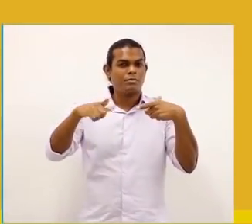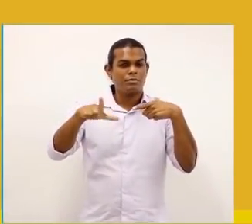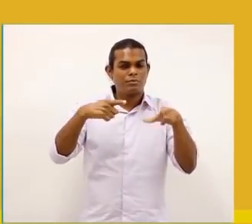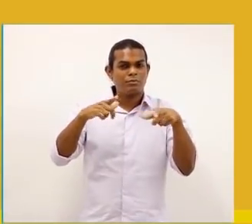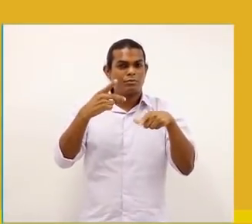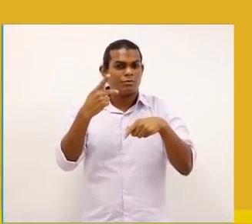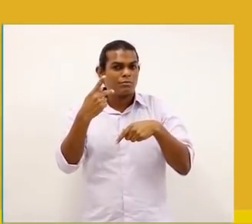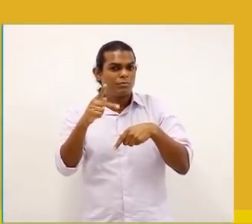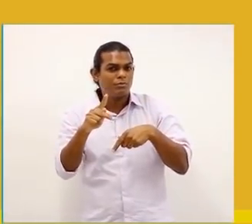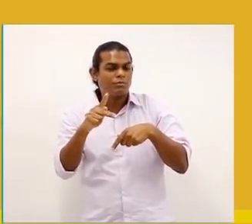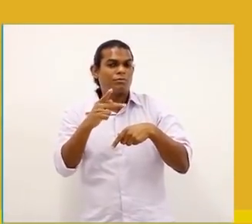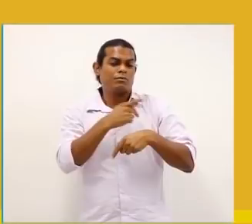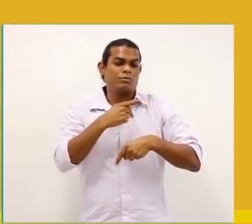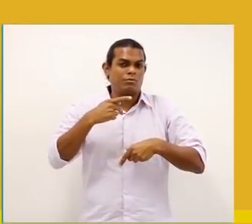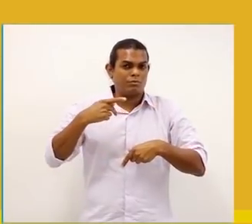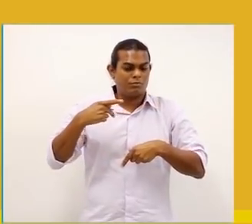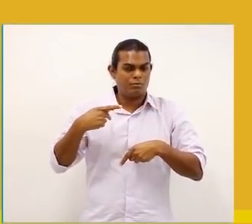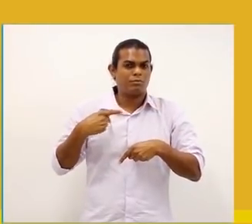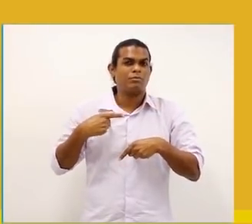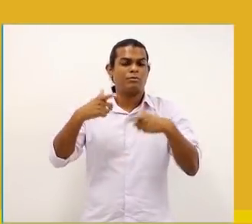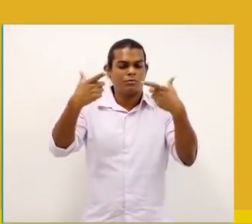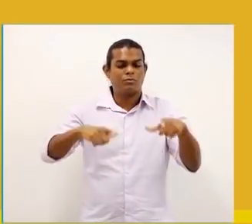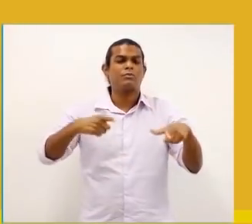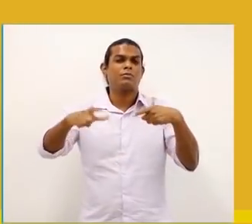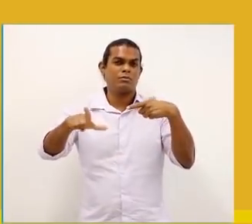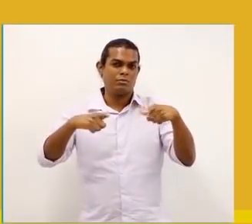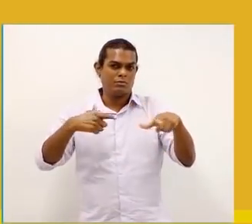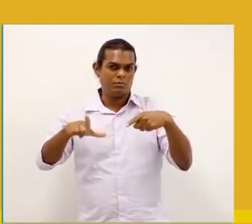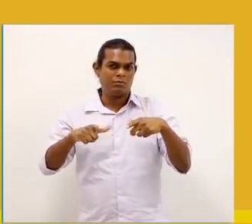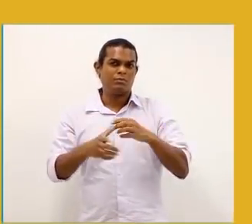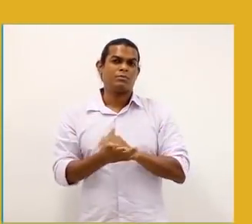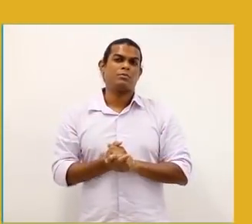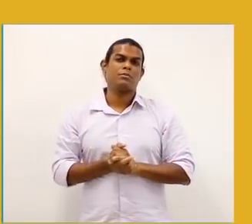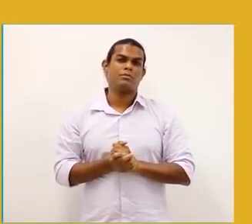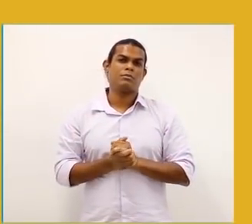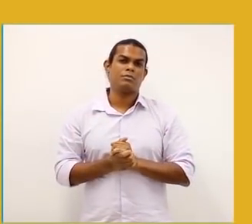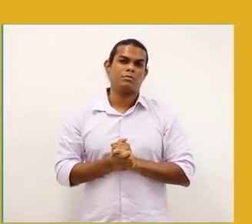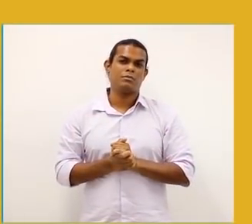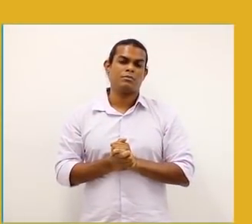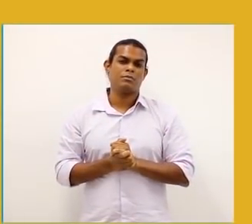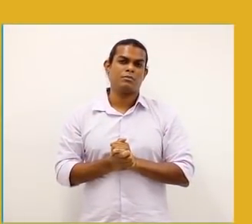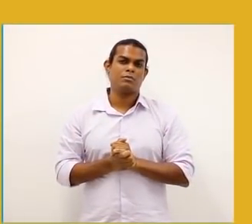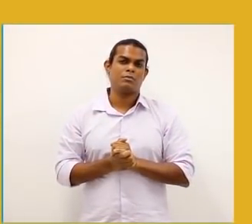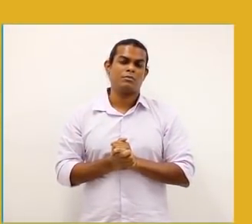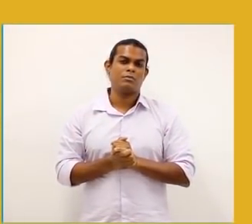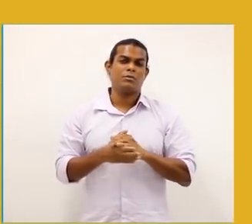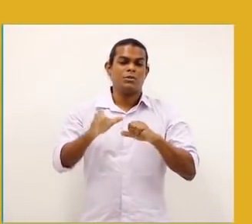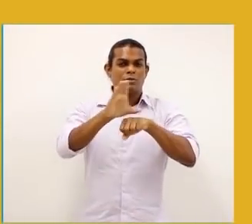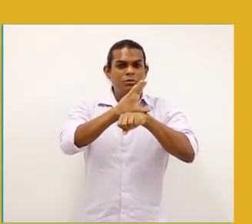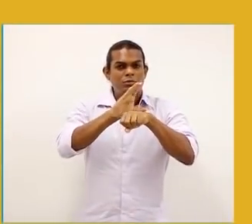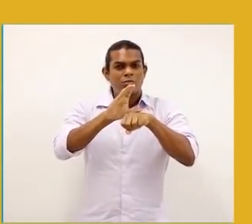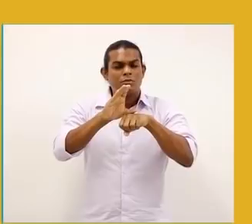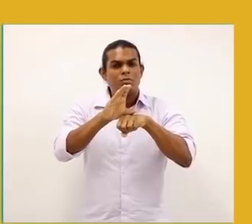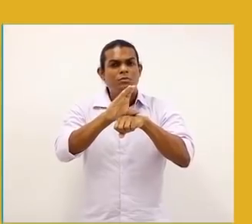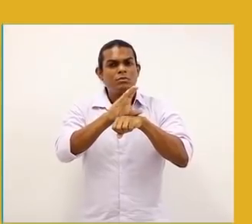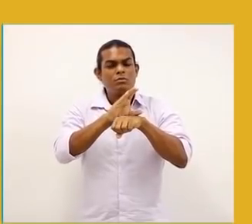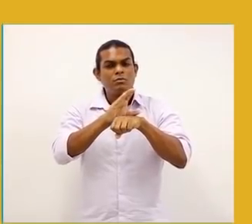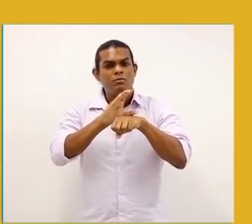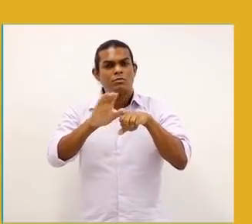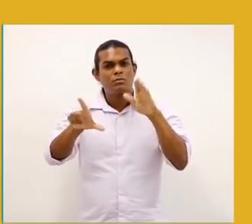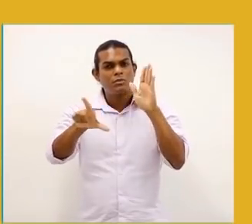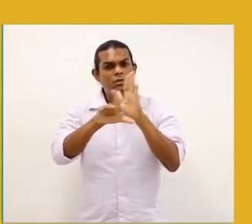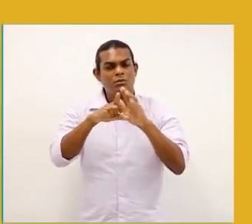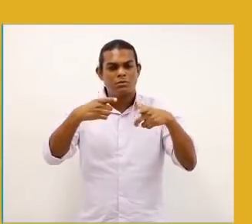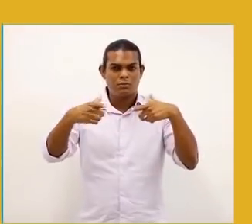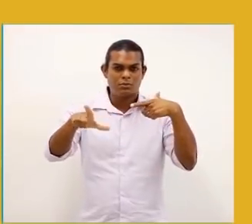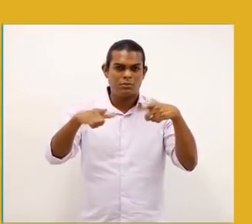sua saúde enquanto ambiente laboral, tá? Já na CLT, na Constituição, na consolidação